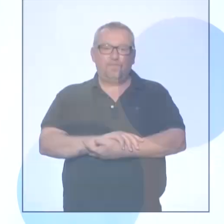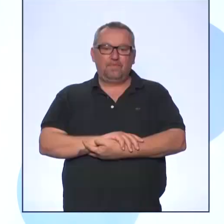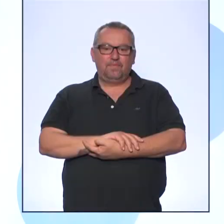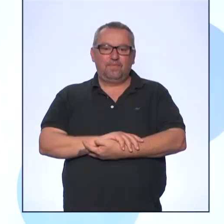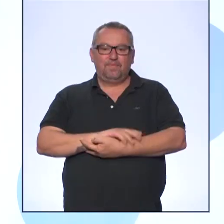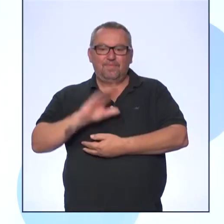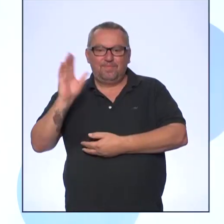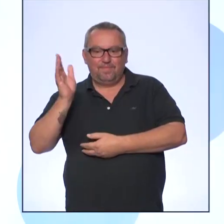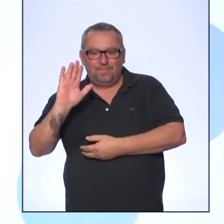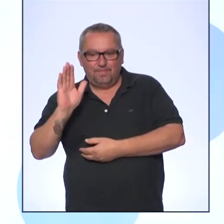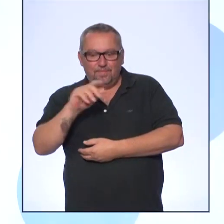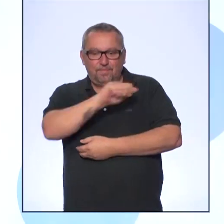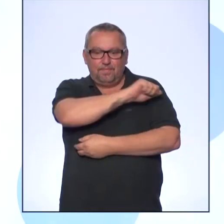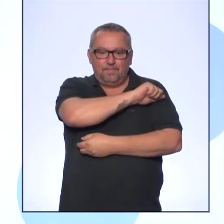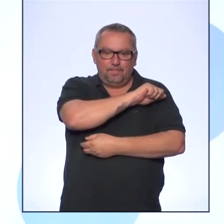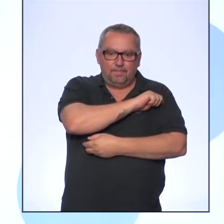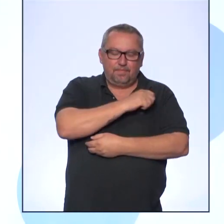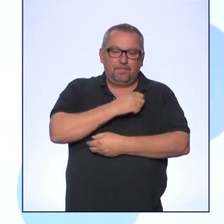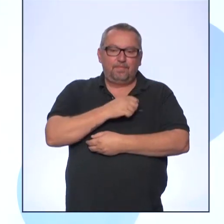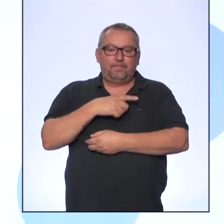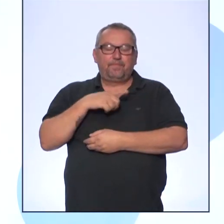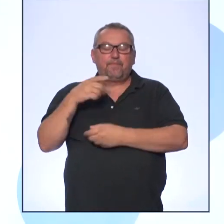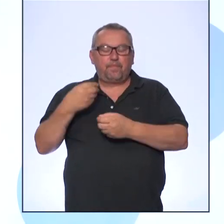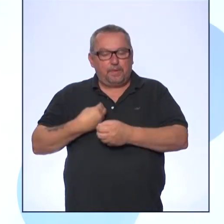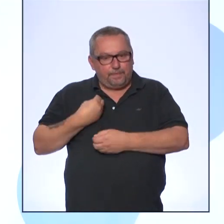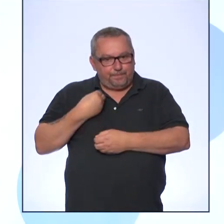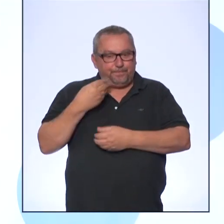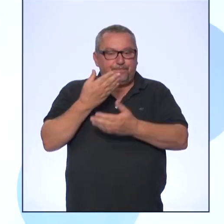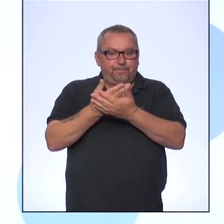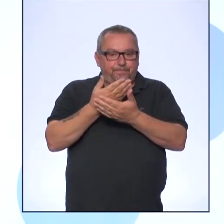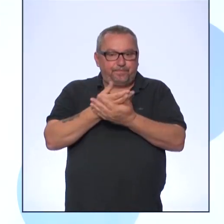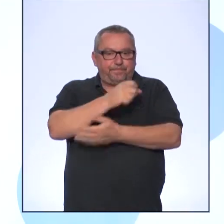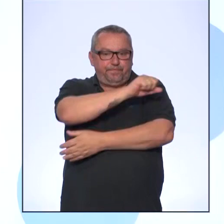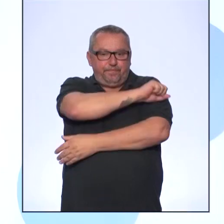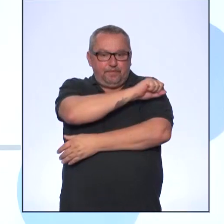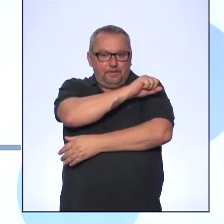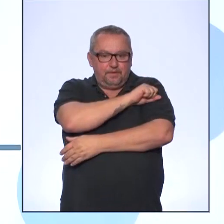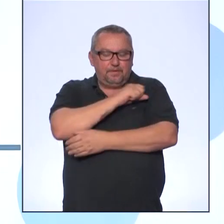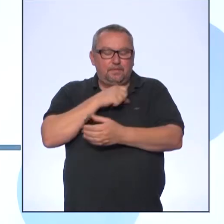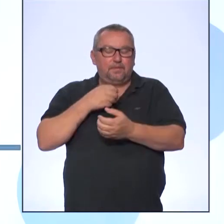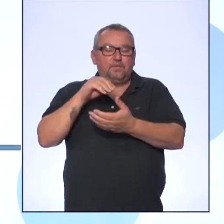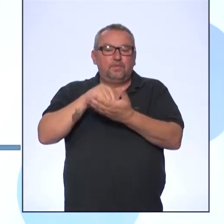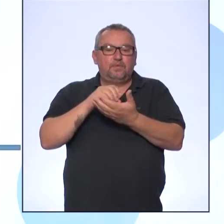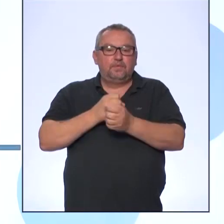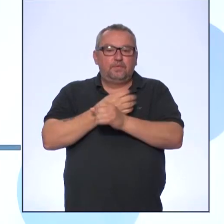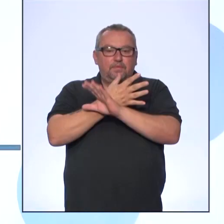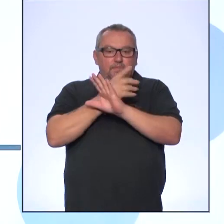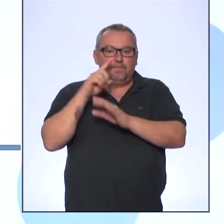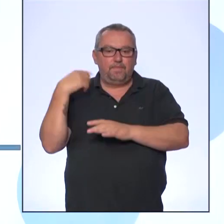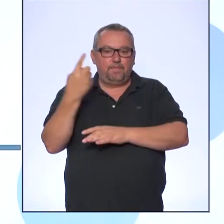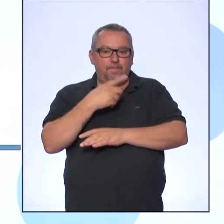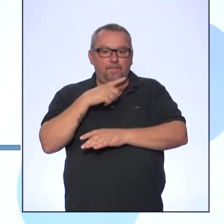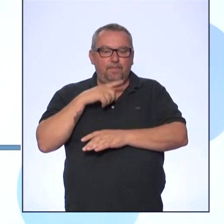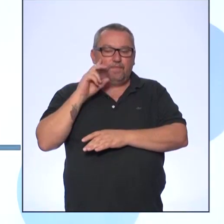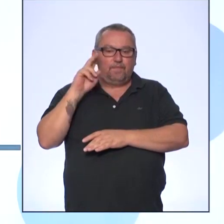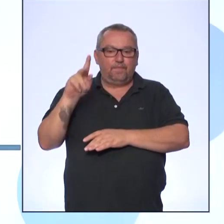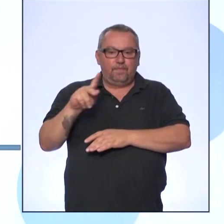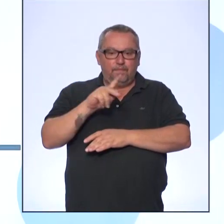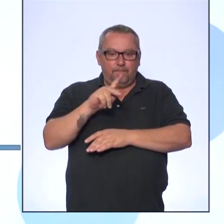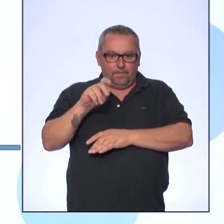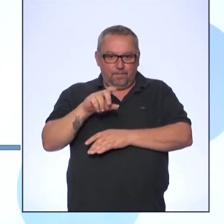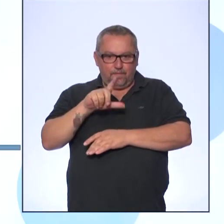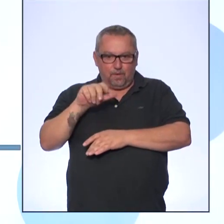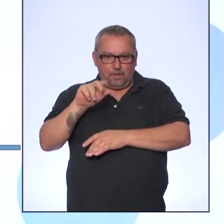Olá, alunos e alunas presentes aqui na nossa aula do oitavo ano do Centro de Mídias. Hoje nós estaremos recebendo a professora